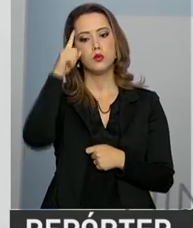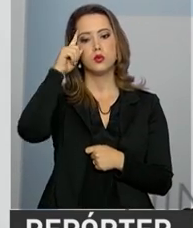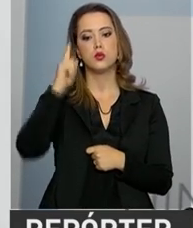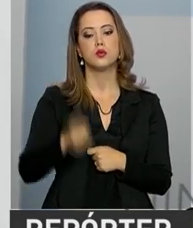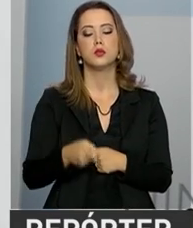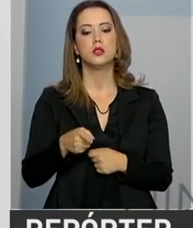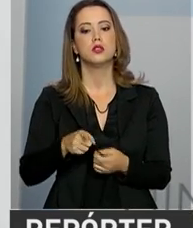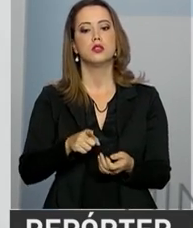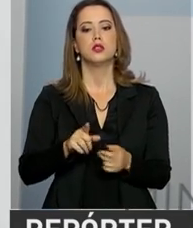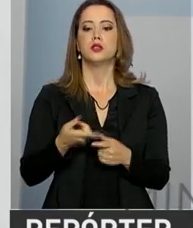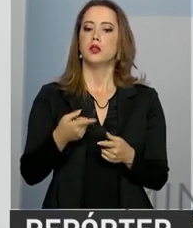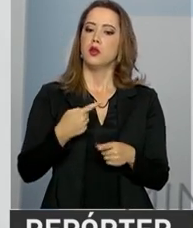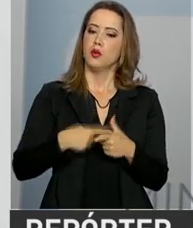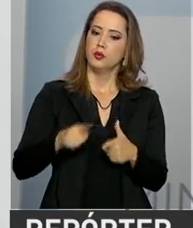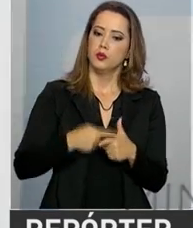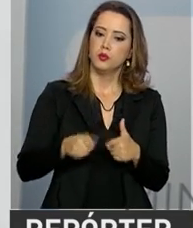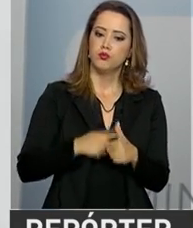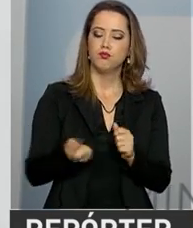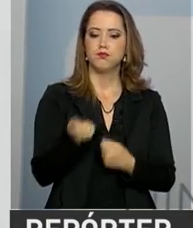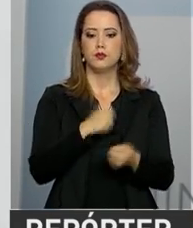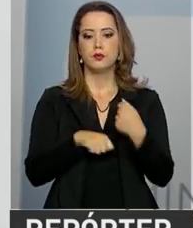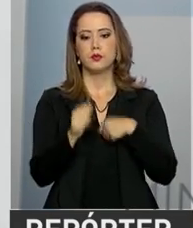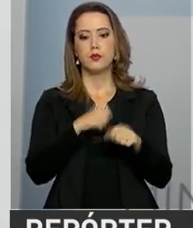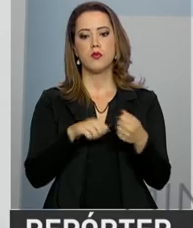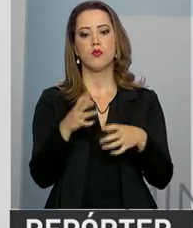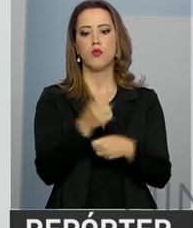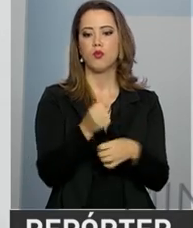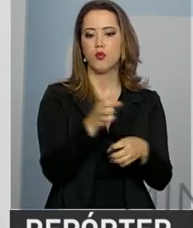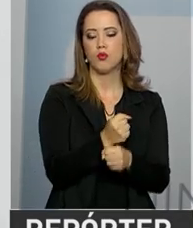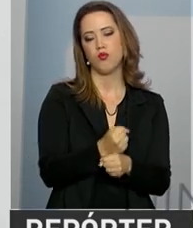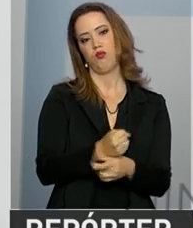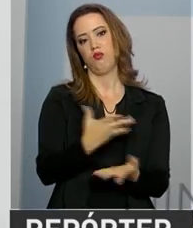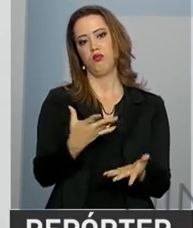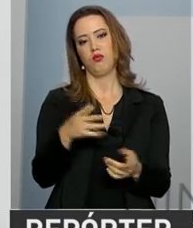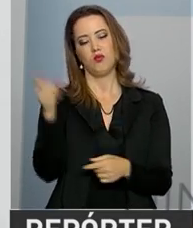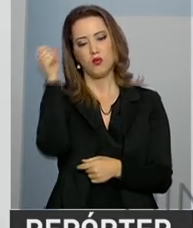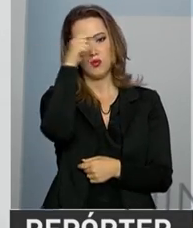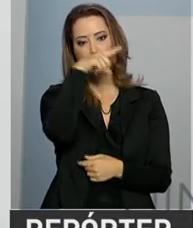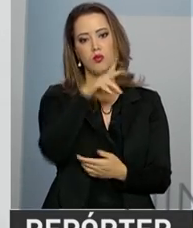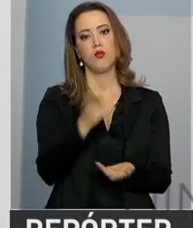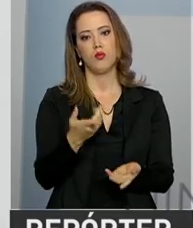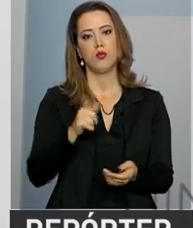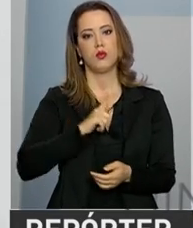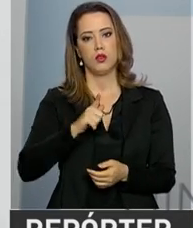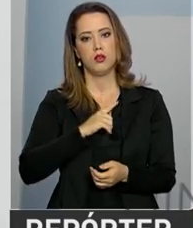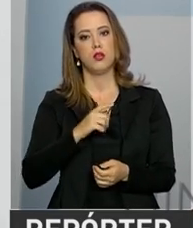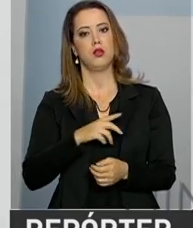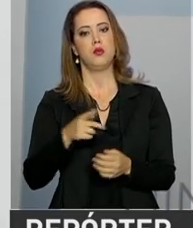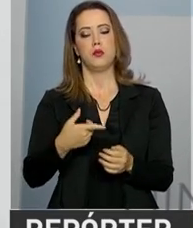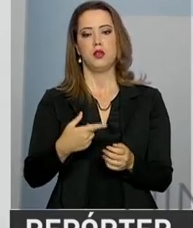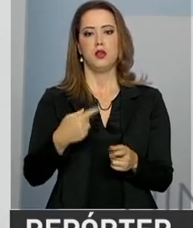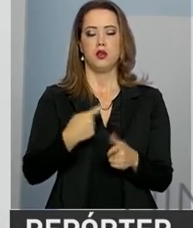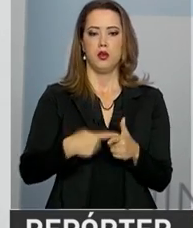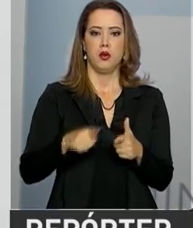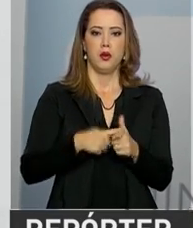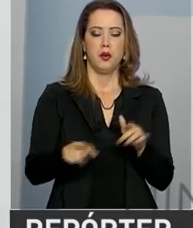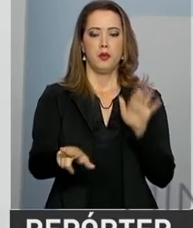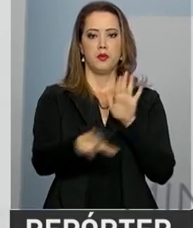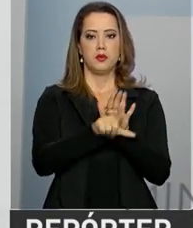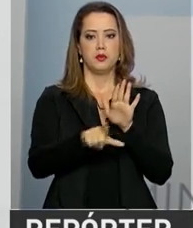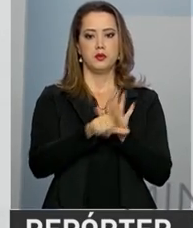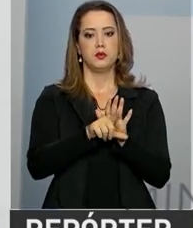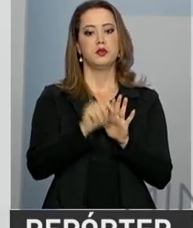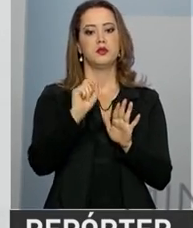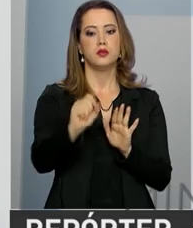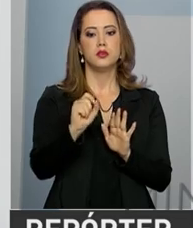o planejamento está fora dos orçamentos públicos e afeta a lei de responsabilidade fiscal que obriga